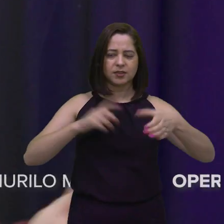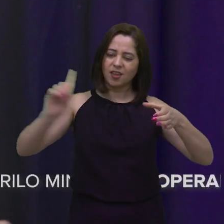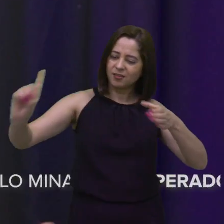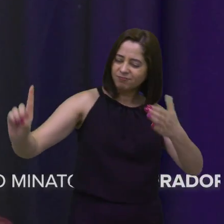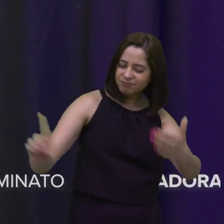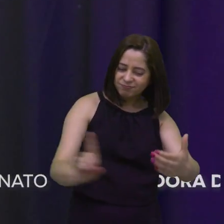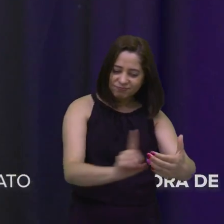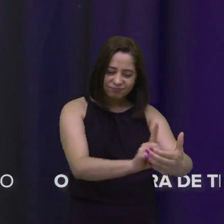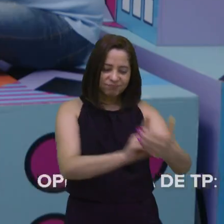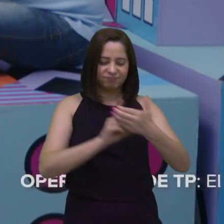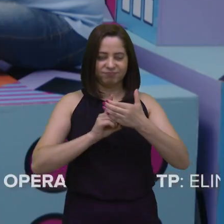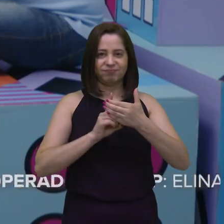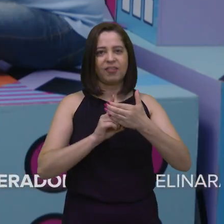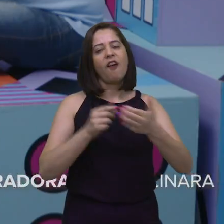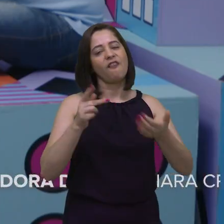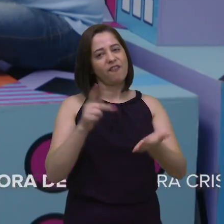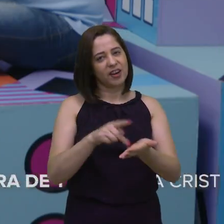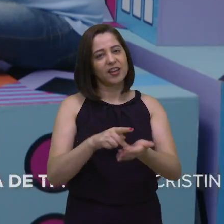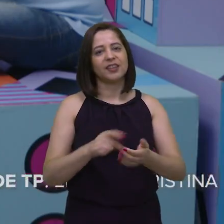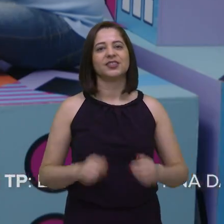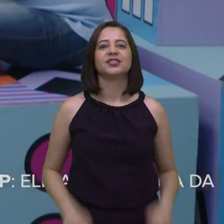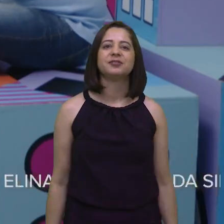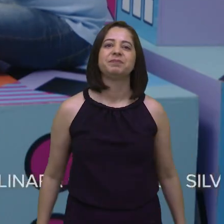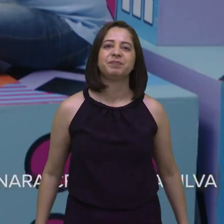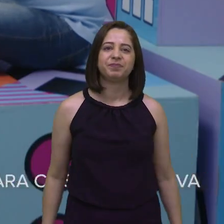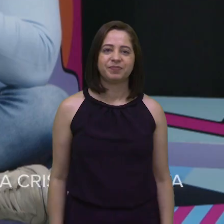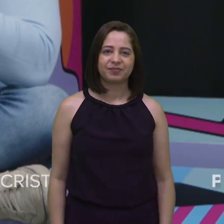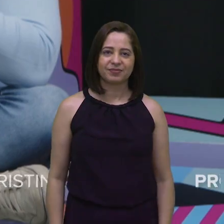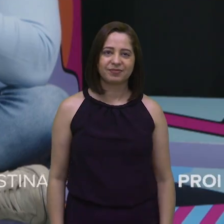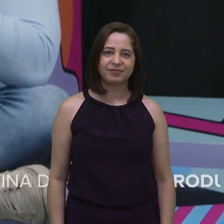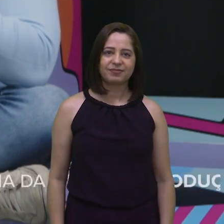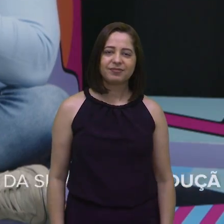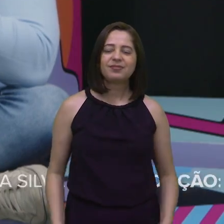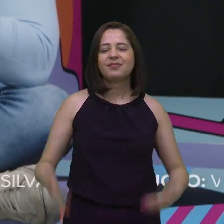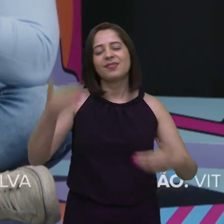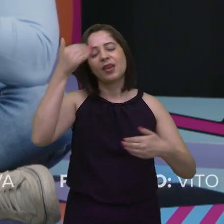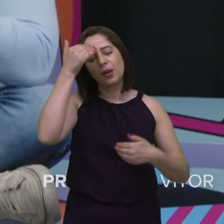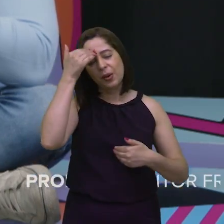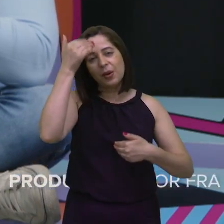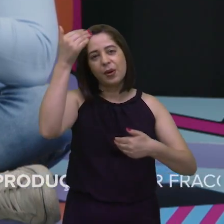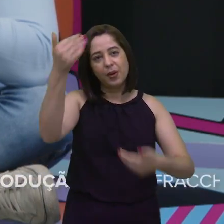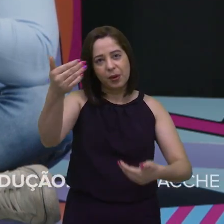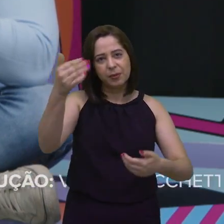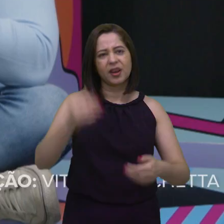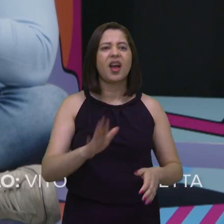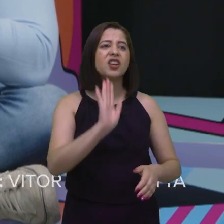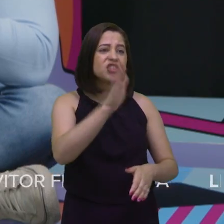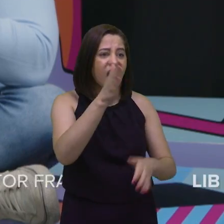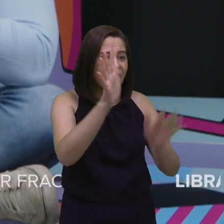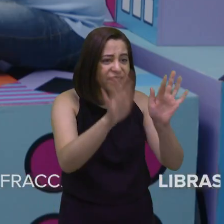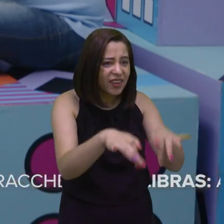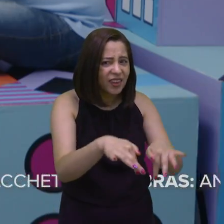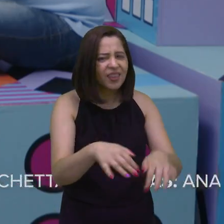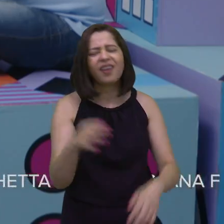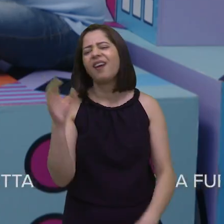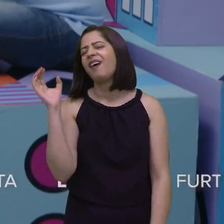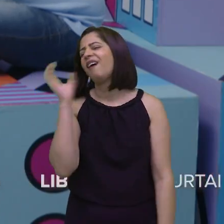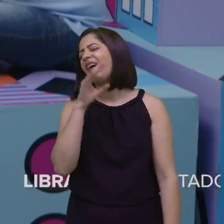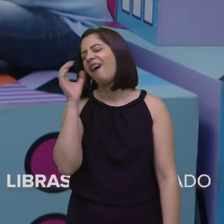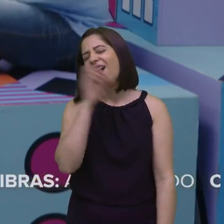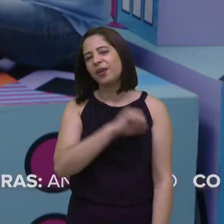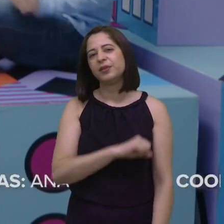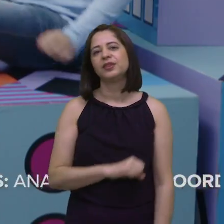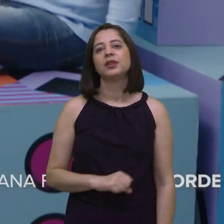De agregar, de acolher, de incluir de fato. Muito importante. Exatamente. Guerra, gostaria de agradecer também a sua participação. Acabou, hoje